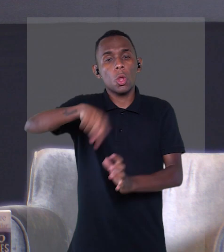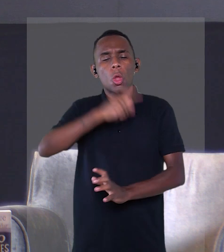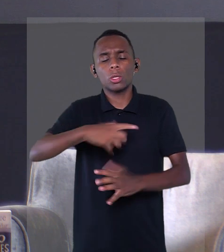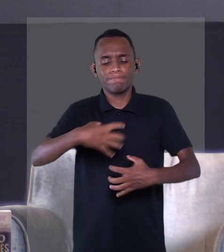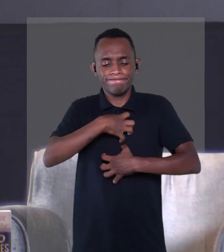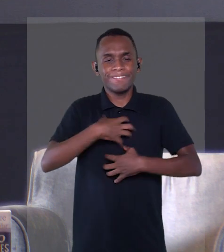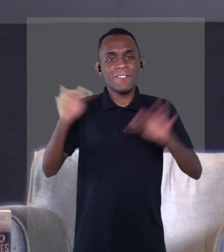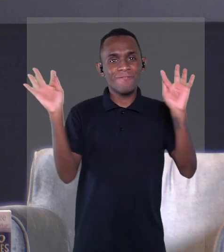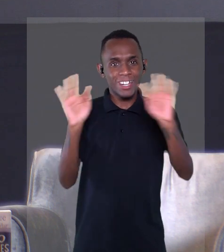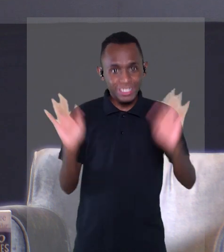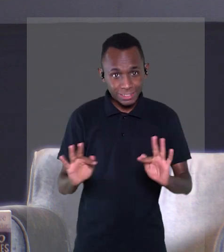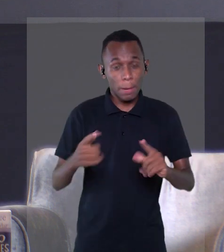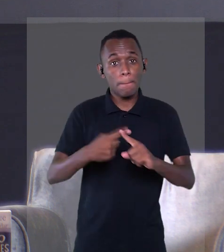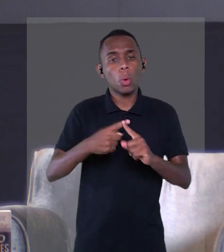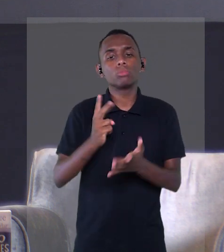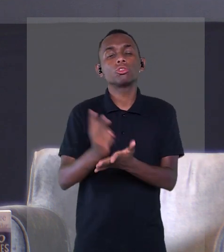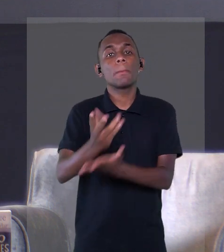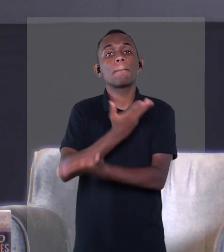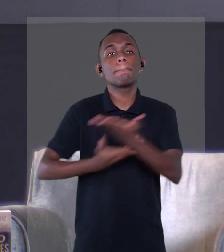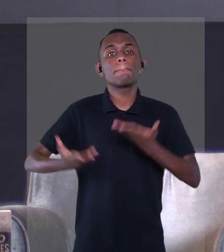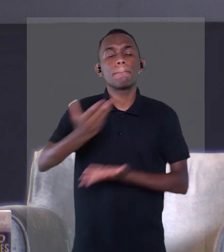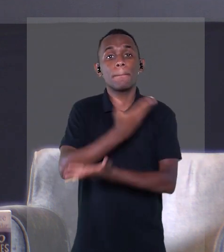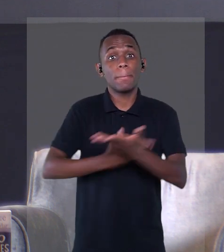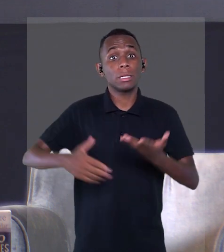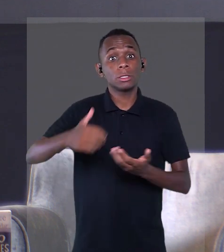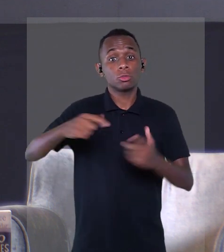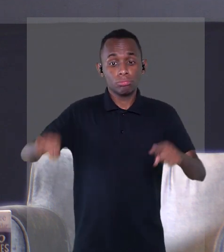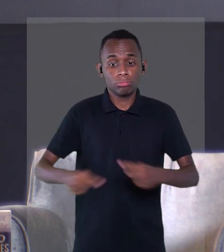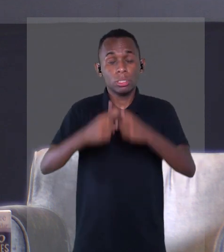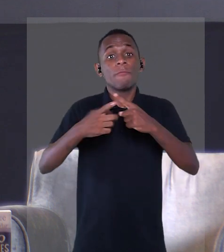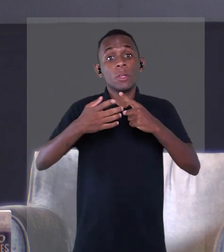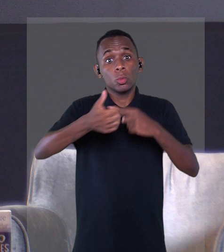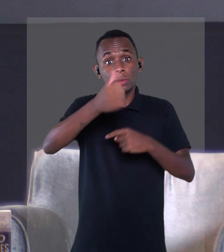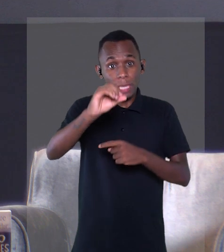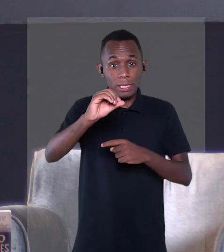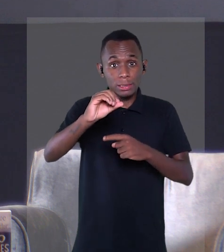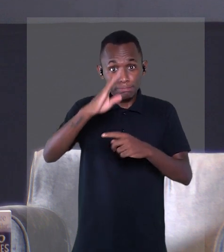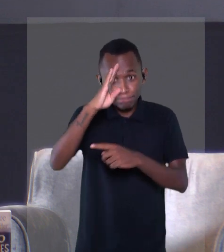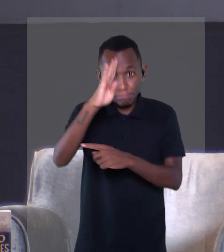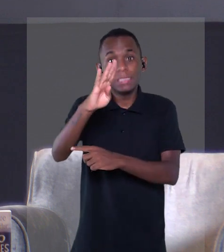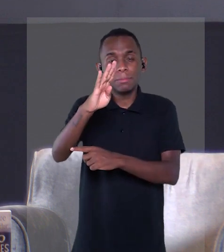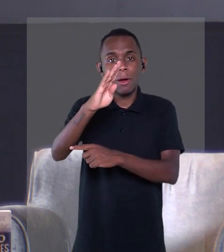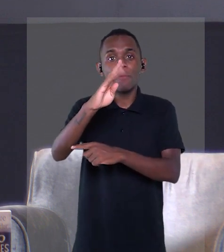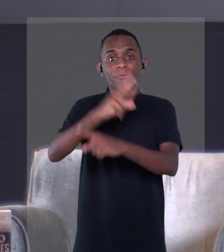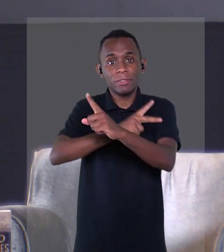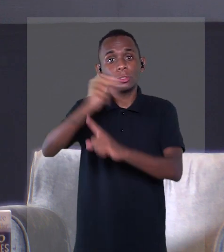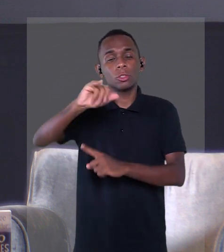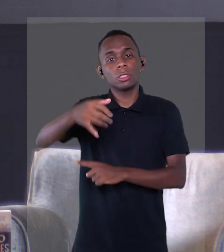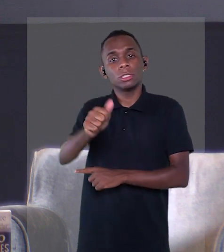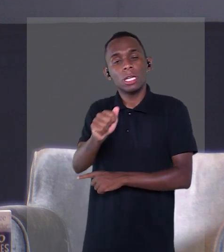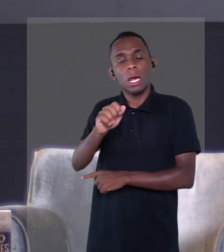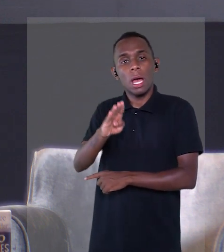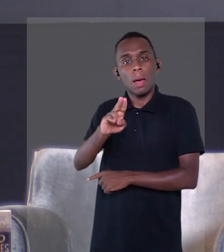muito felizes. O Sempre um Papo está entre os 10 finalistas do Prêmio Jabuti, na